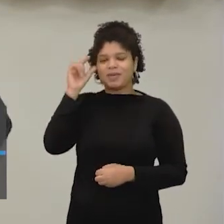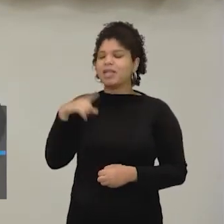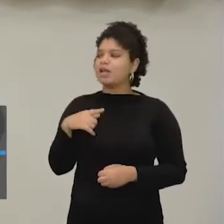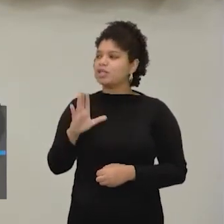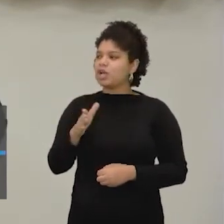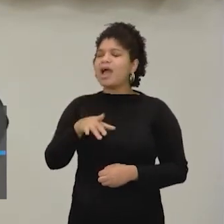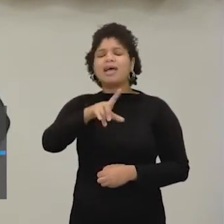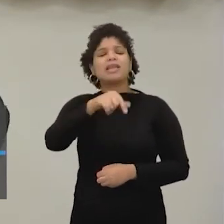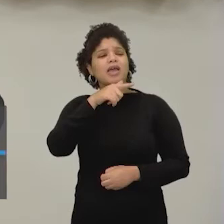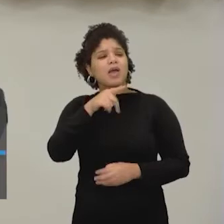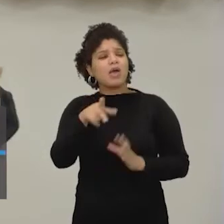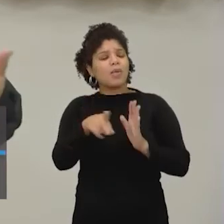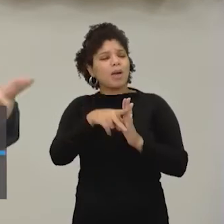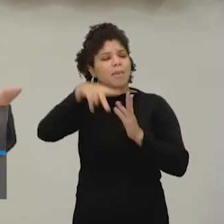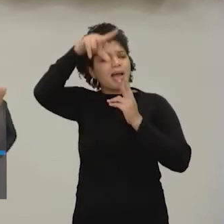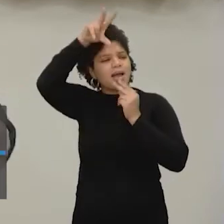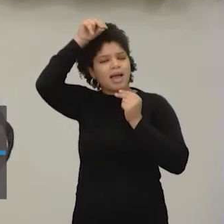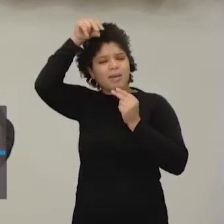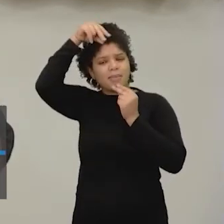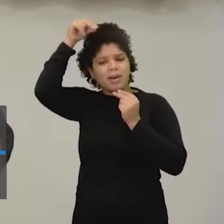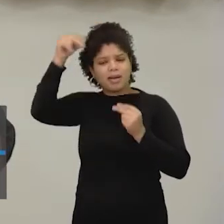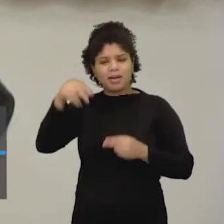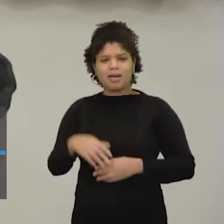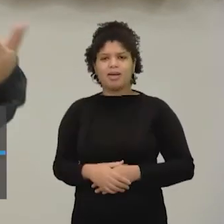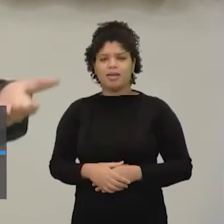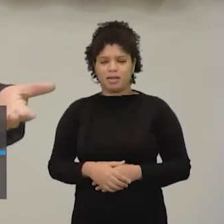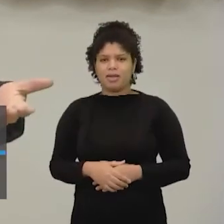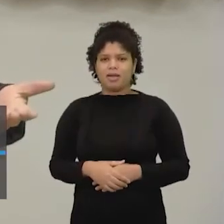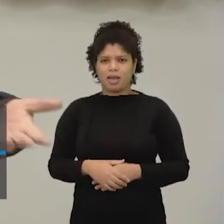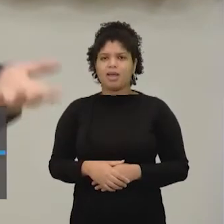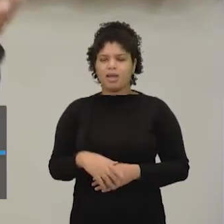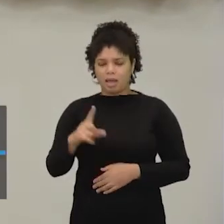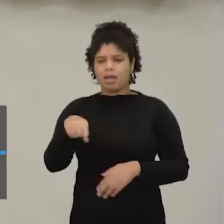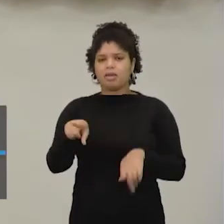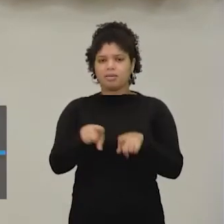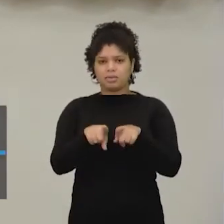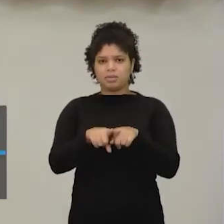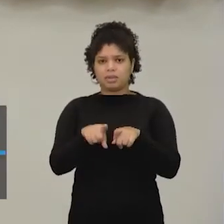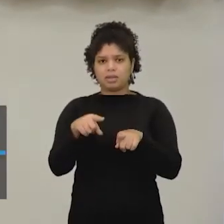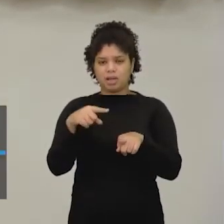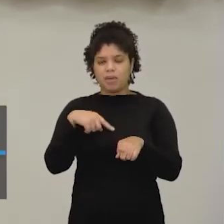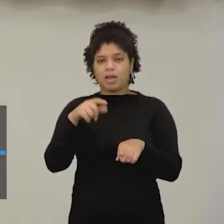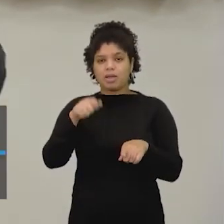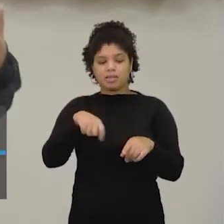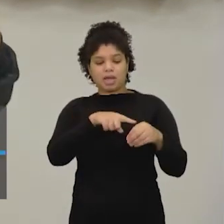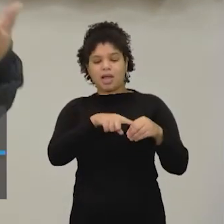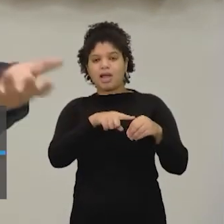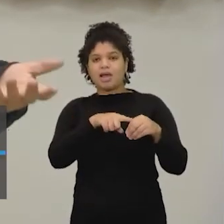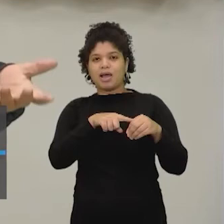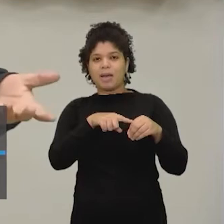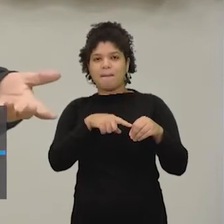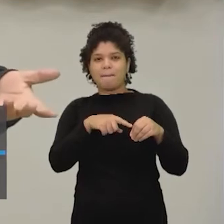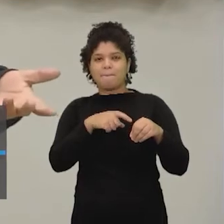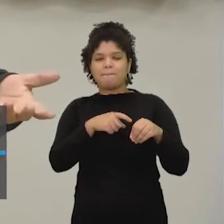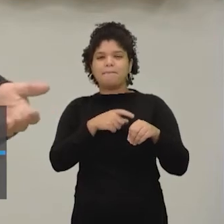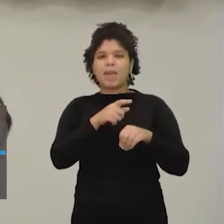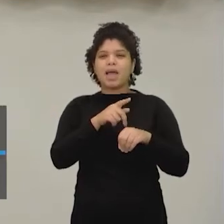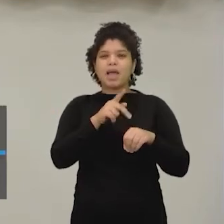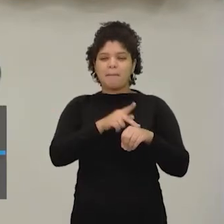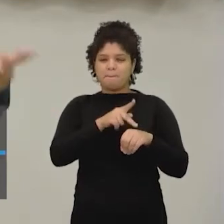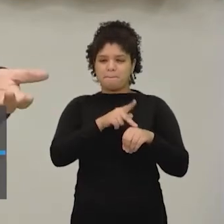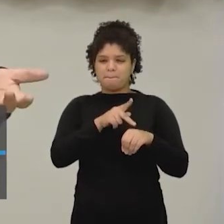cabra, né? Lamber o sal. Então, ele tem várias funções, o sal de cozinha. A gente denomina sal de